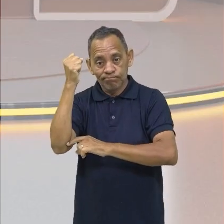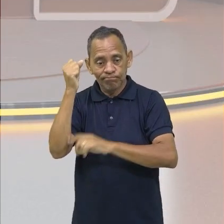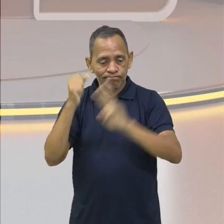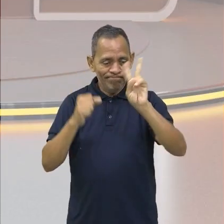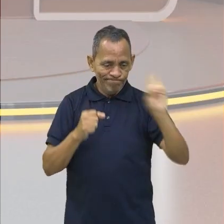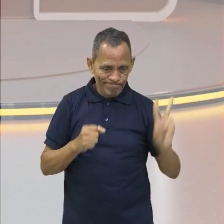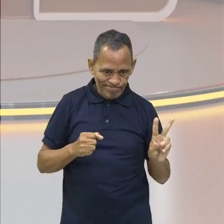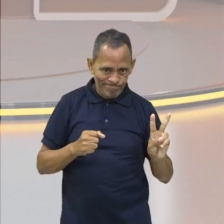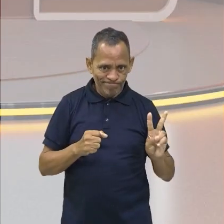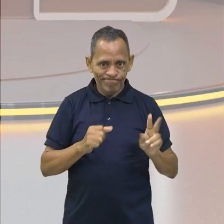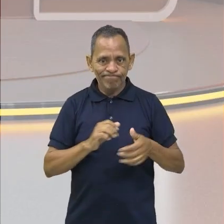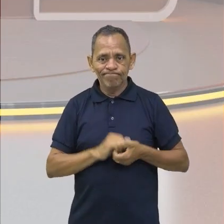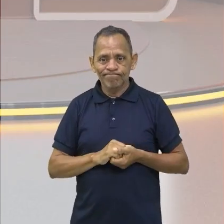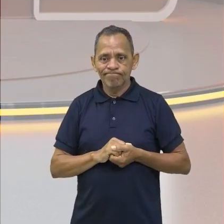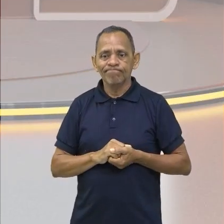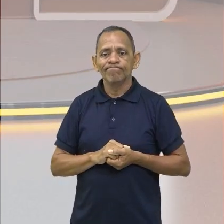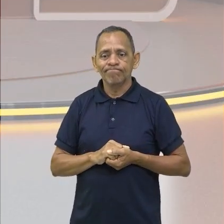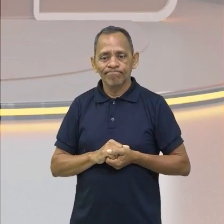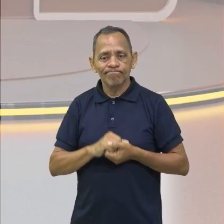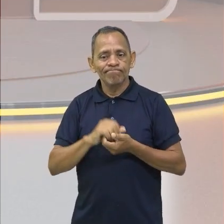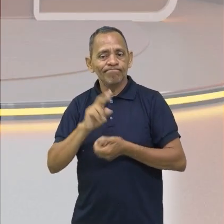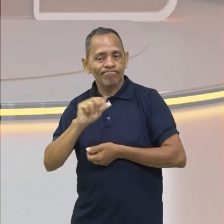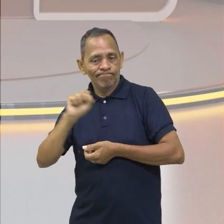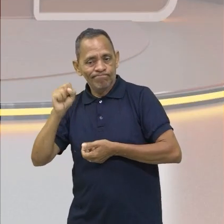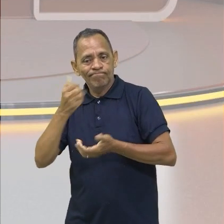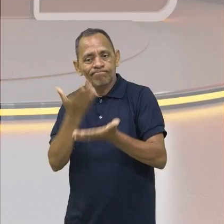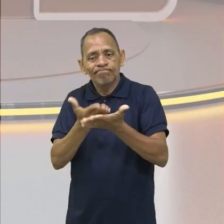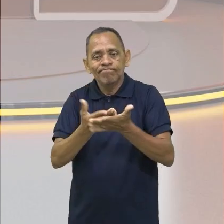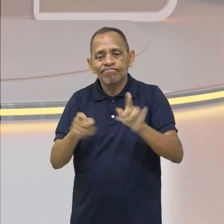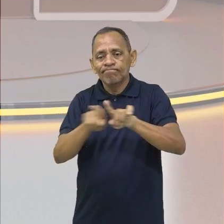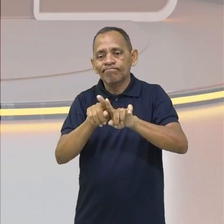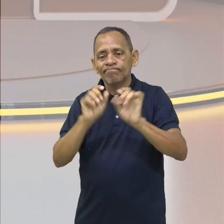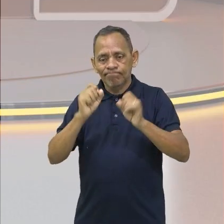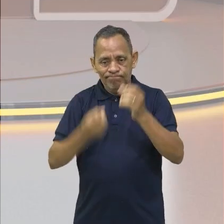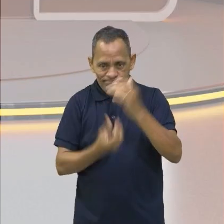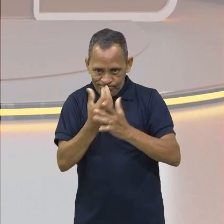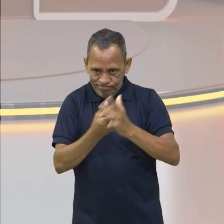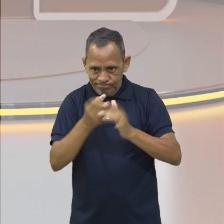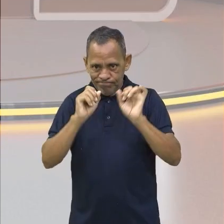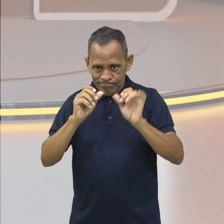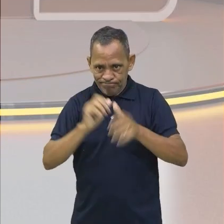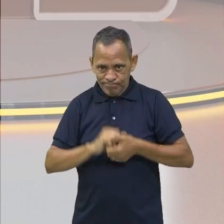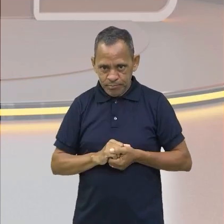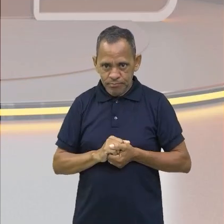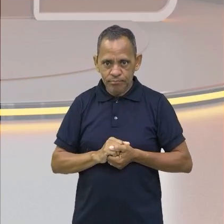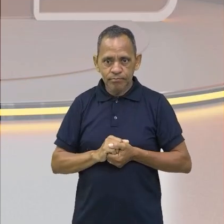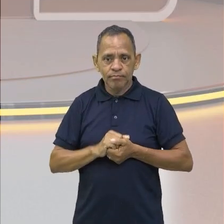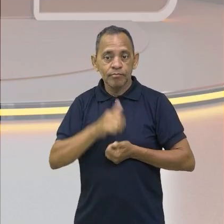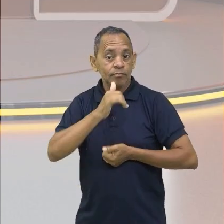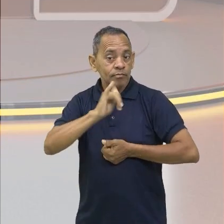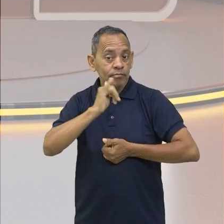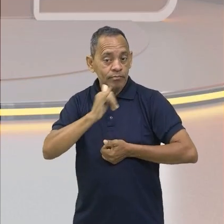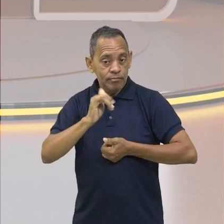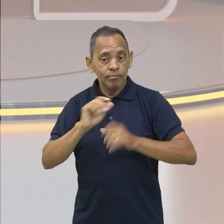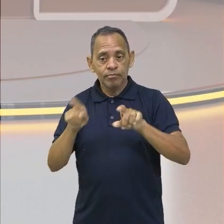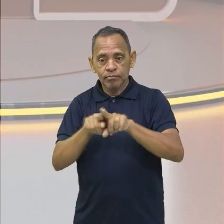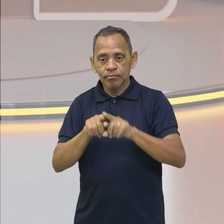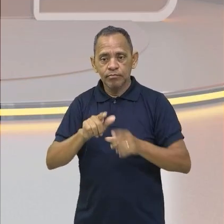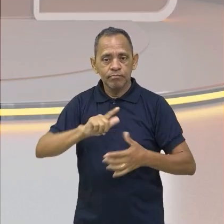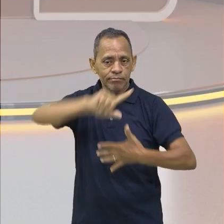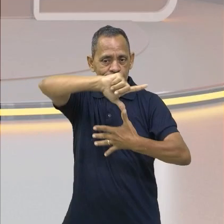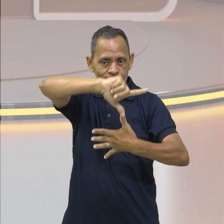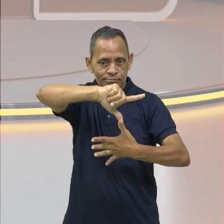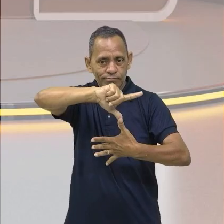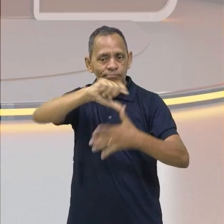Venezuela, a gente vai estudar também que a produção, né, de energia na América Latina e